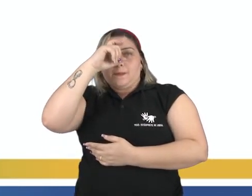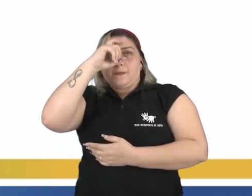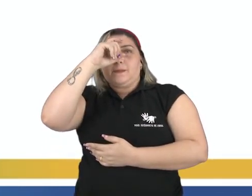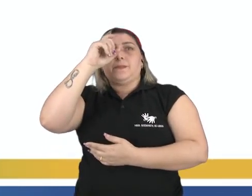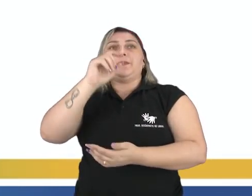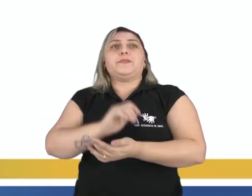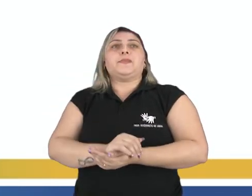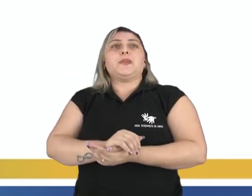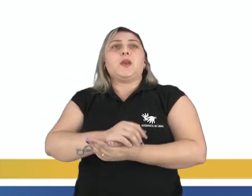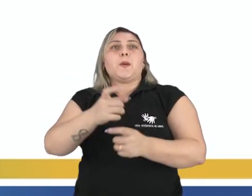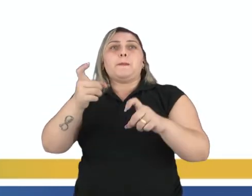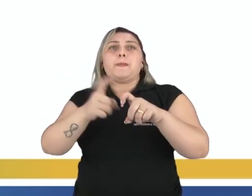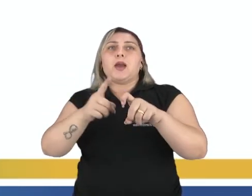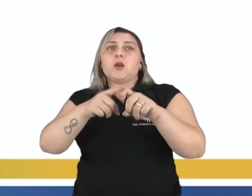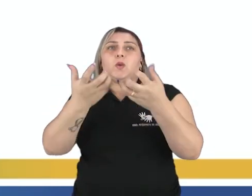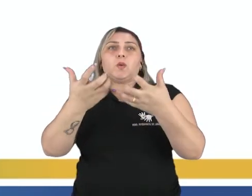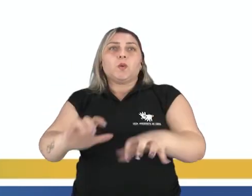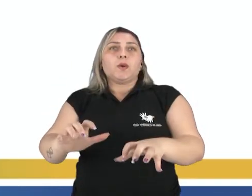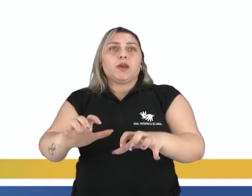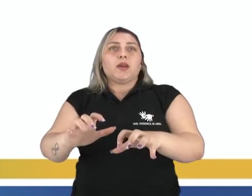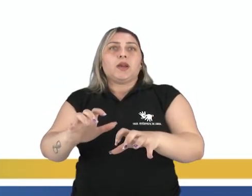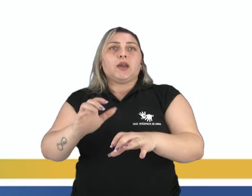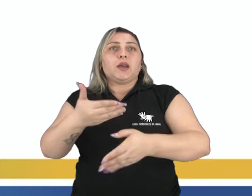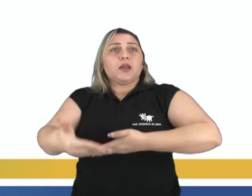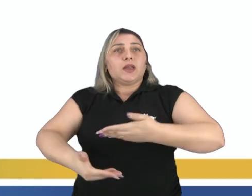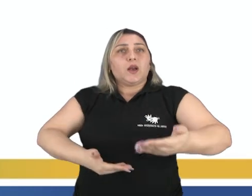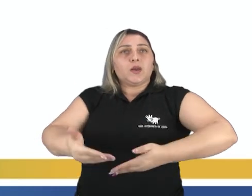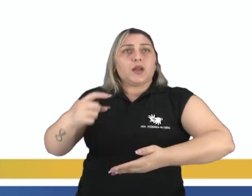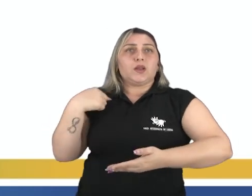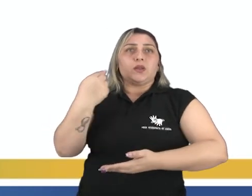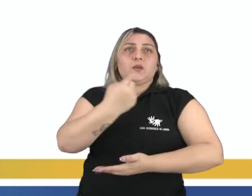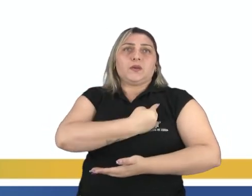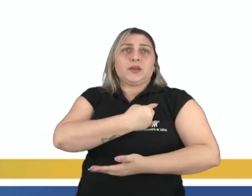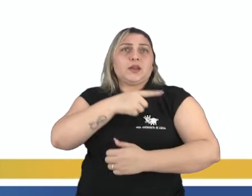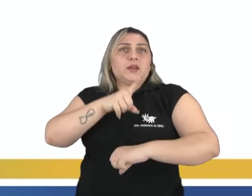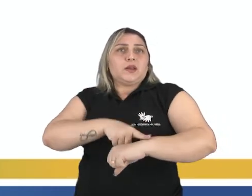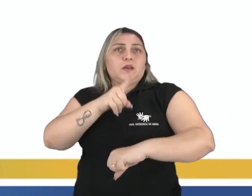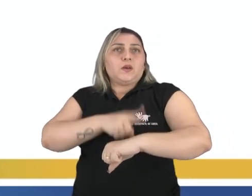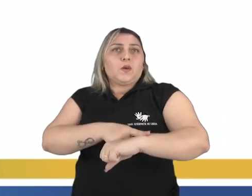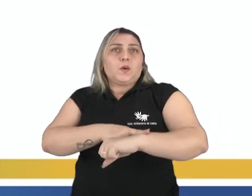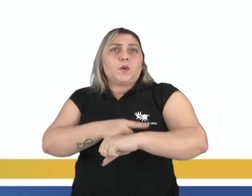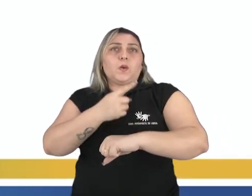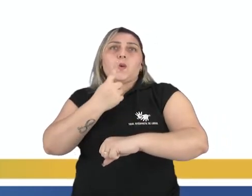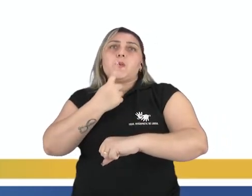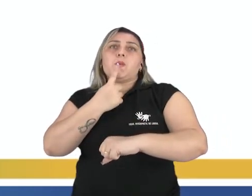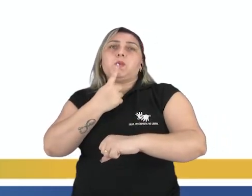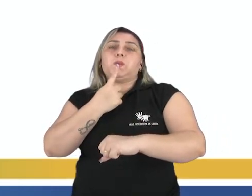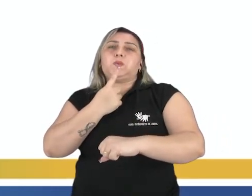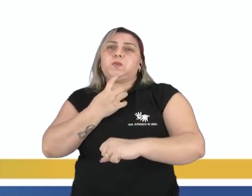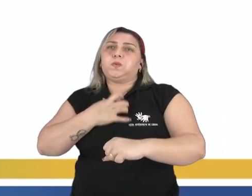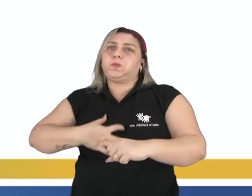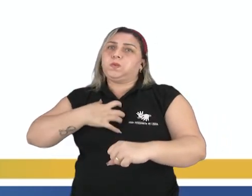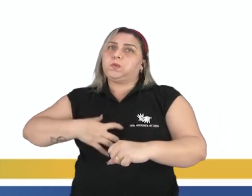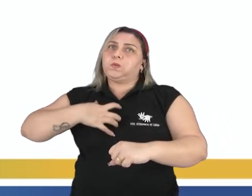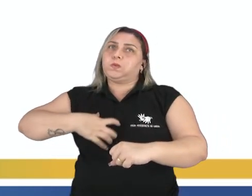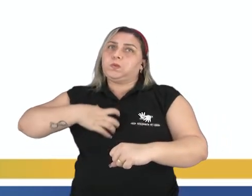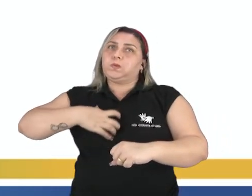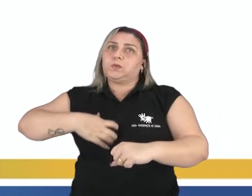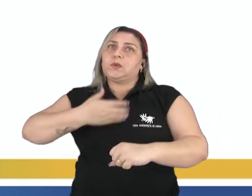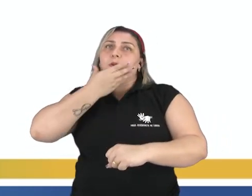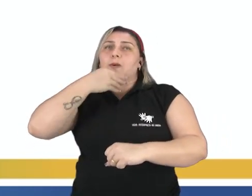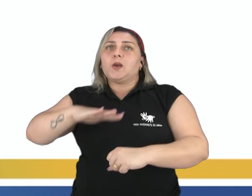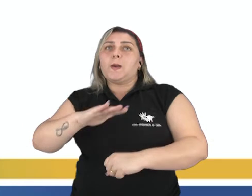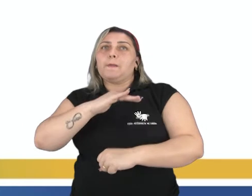frente e o médico não quis vir atender a gente nessa hora nosso sangue ficou bem quente